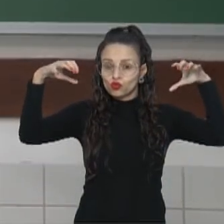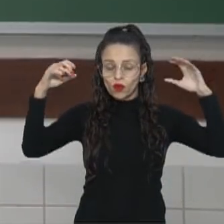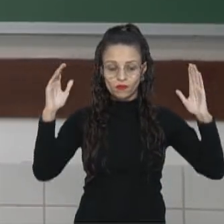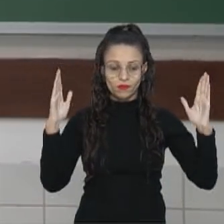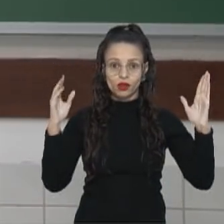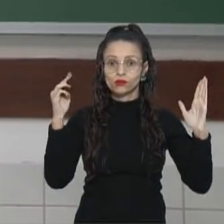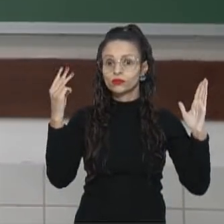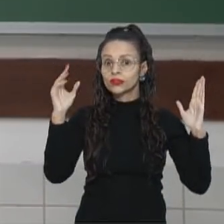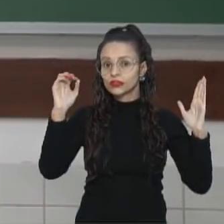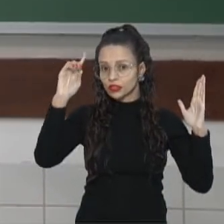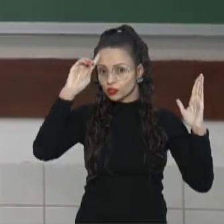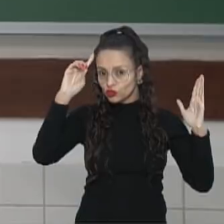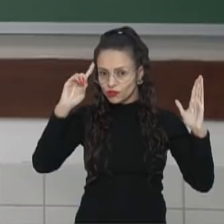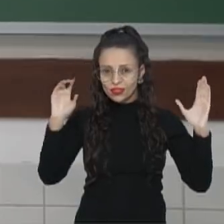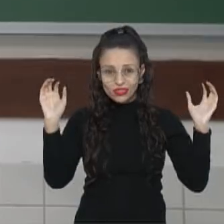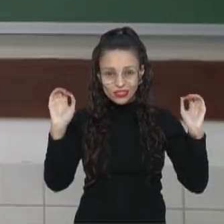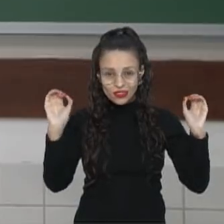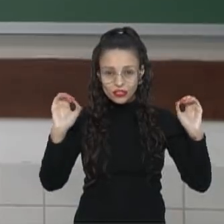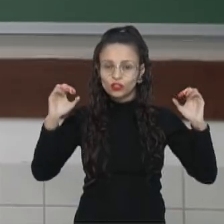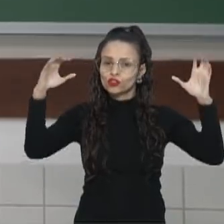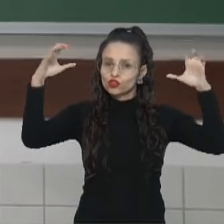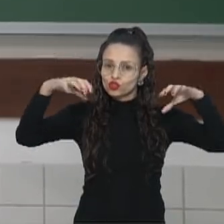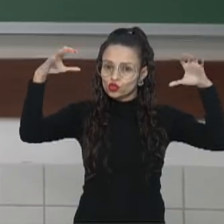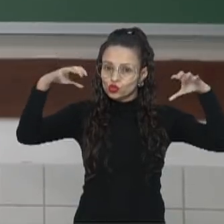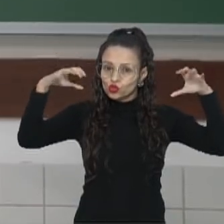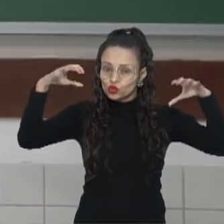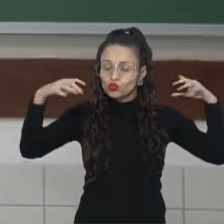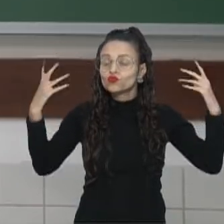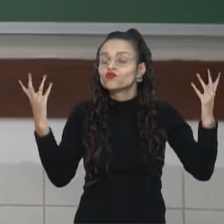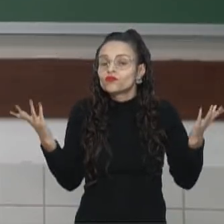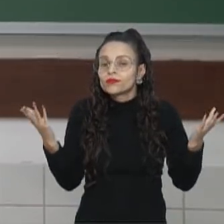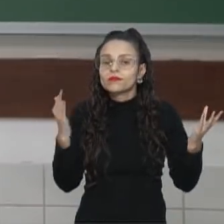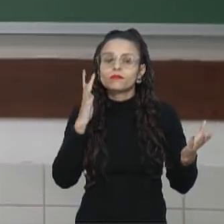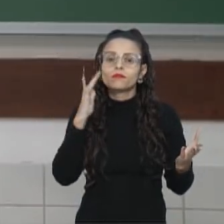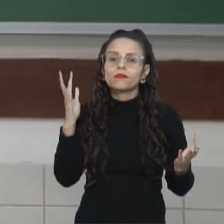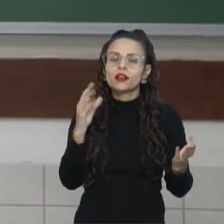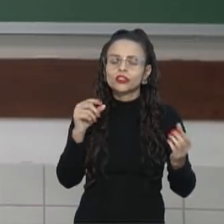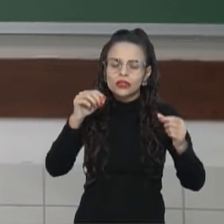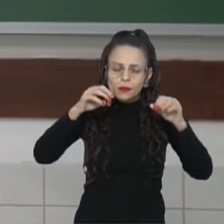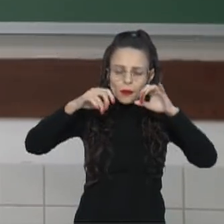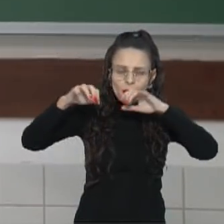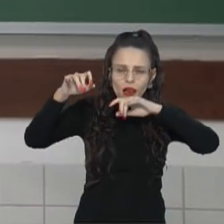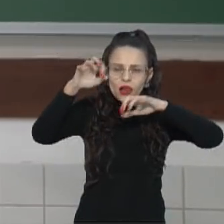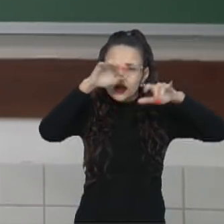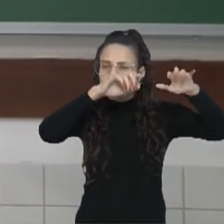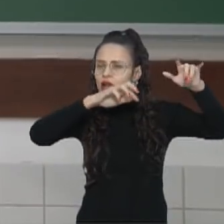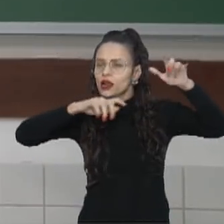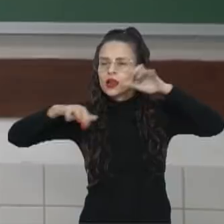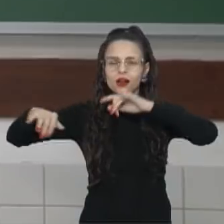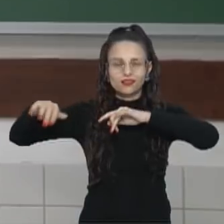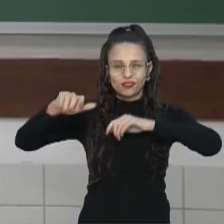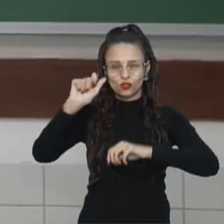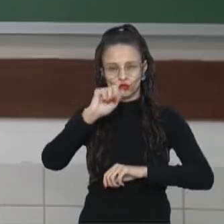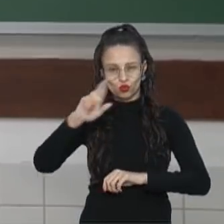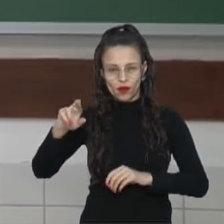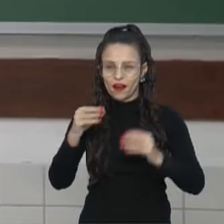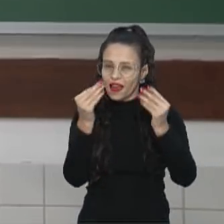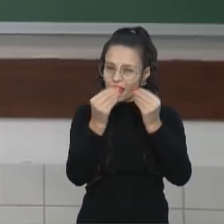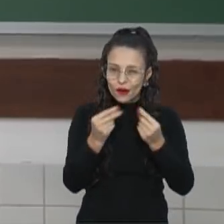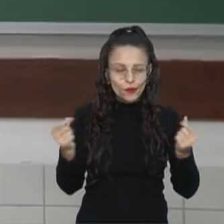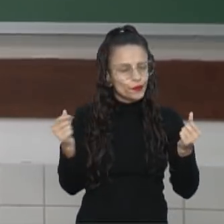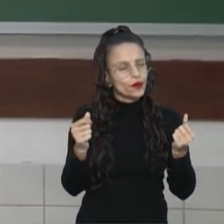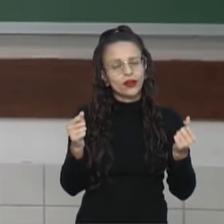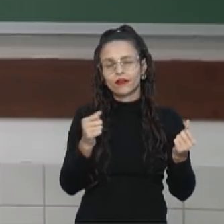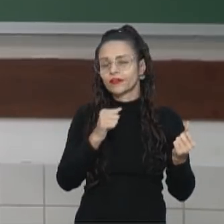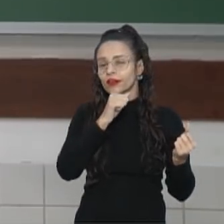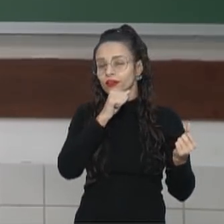uma chuva boa mesmo, estava mais de 100. Imagina a quantidade de partículas acumuladas no ar. A qualidade do ar estava